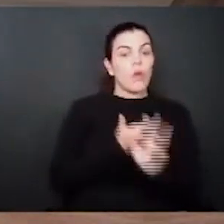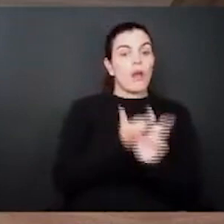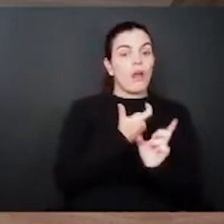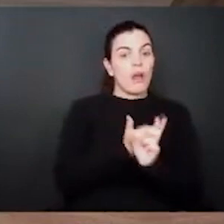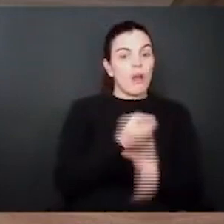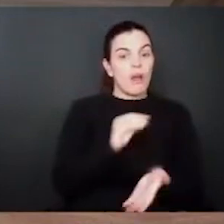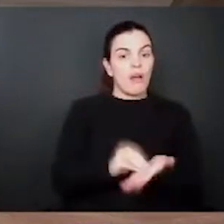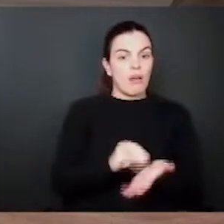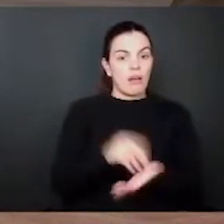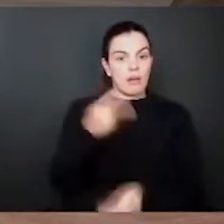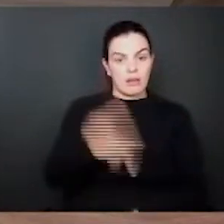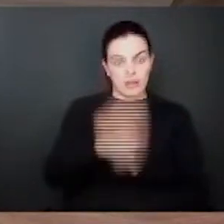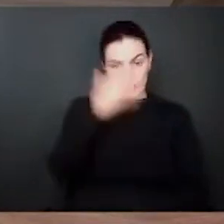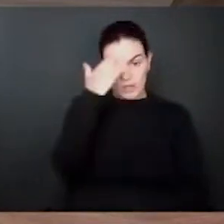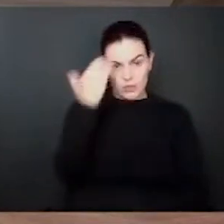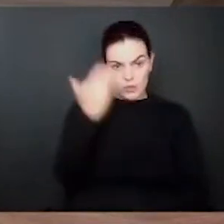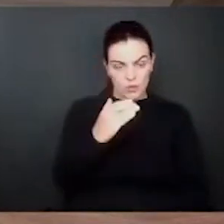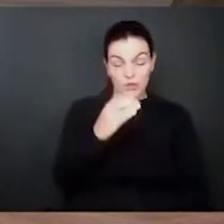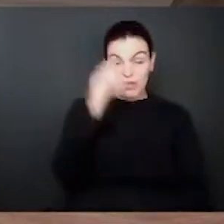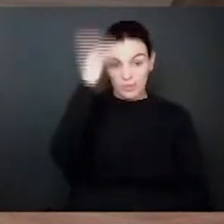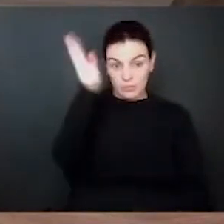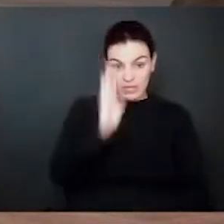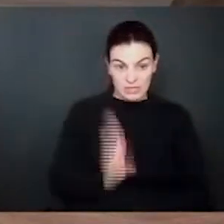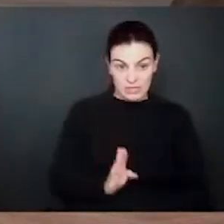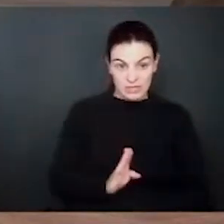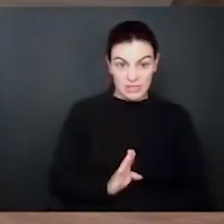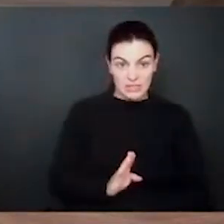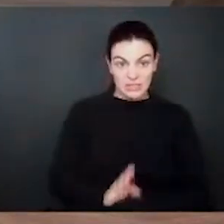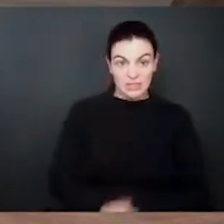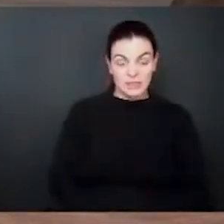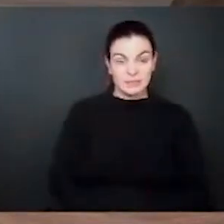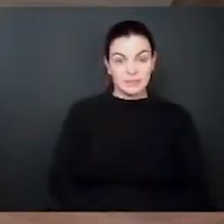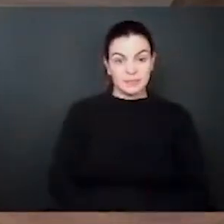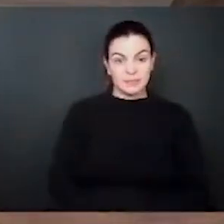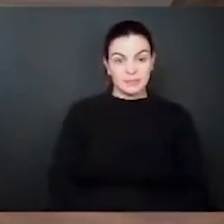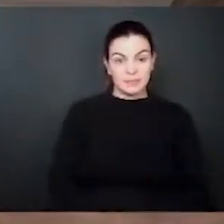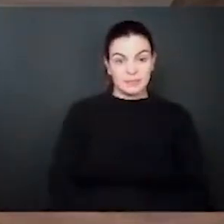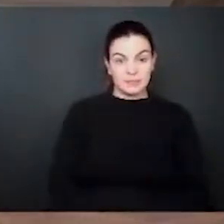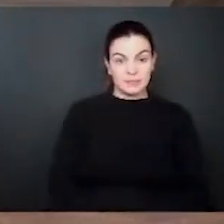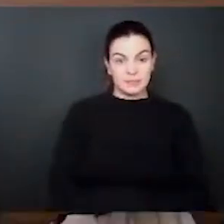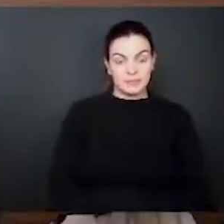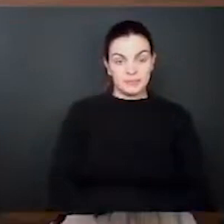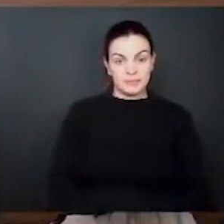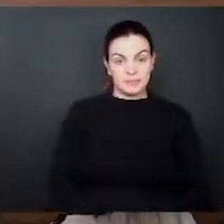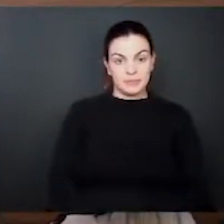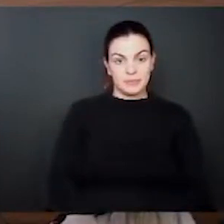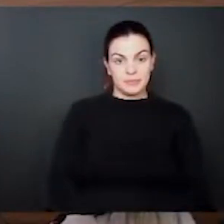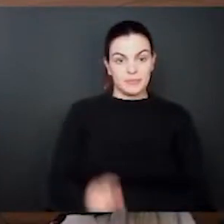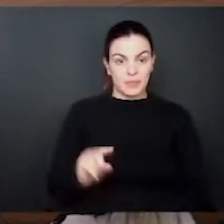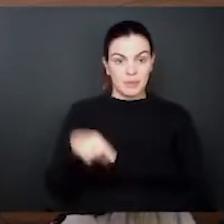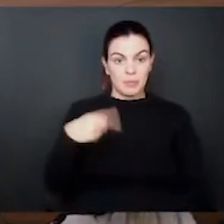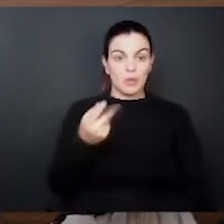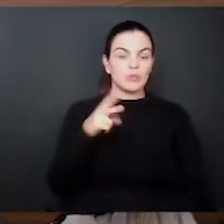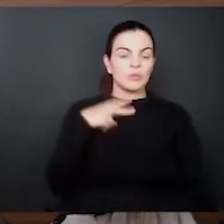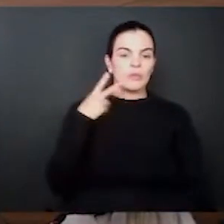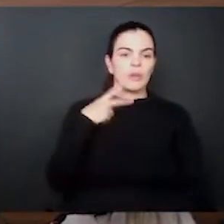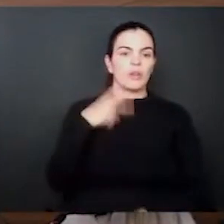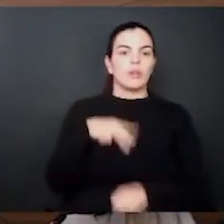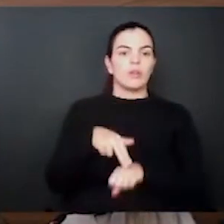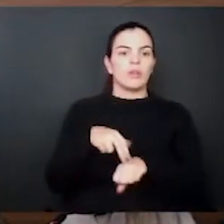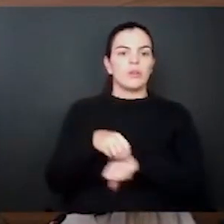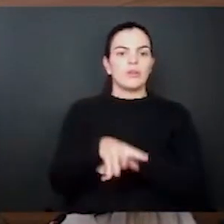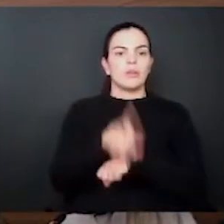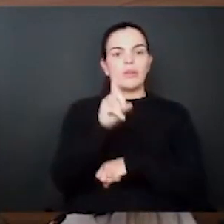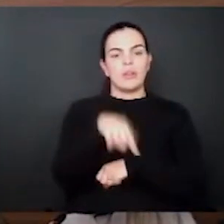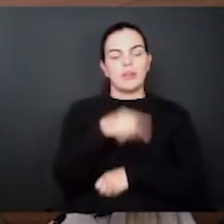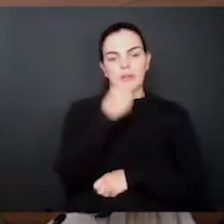vereador. Não vamos jogar crianças junto com a água da bacia. Obrigado, obrigado, vereadora. Professora Josete, próximo vereador, para encaminhar o voto, vereador Uzias Moraes,